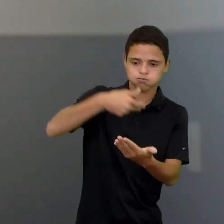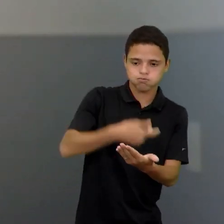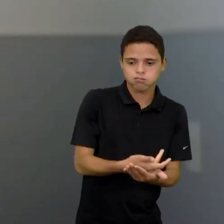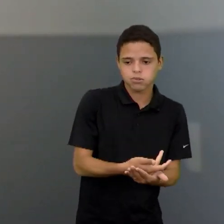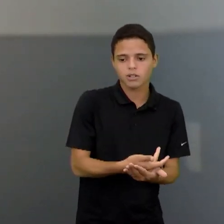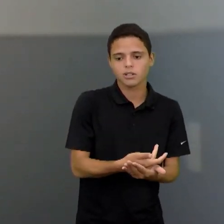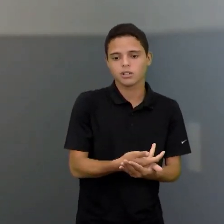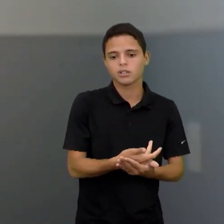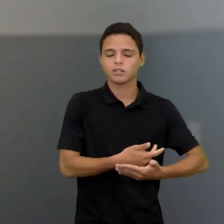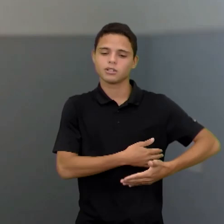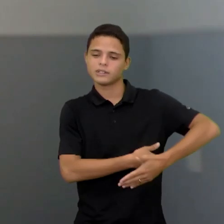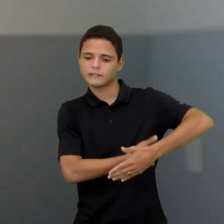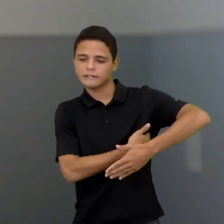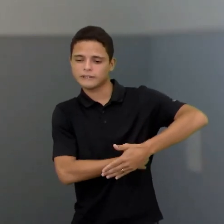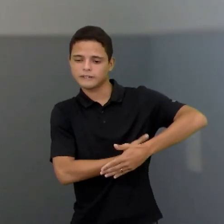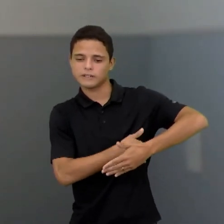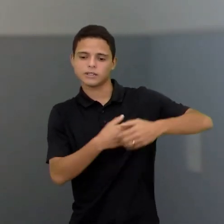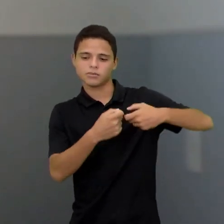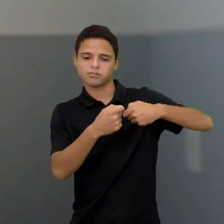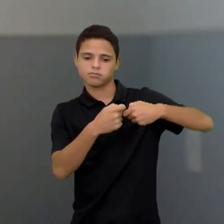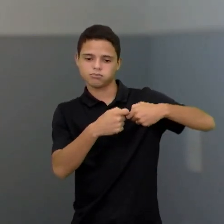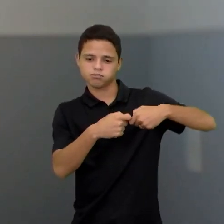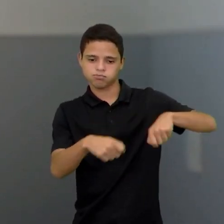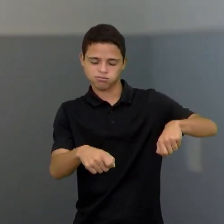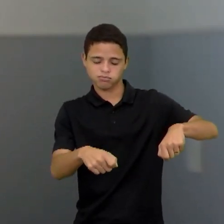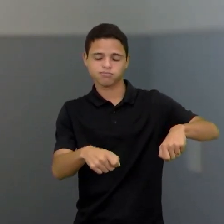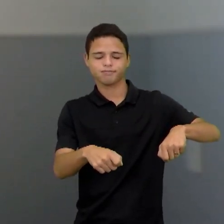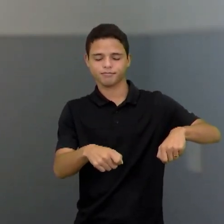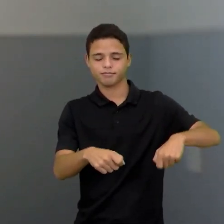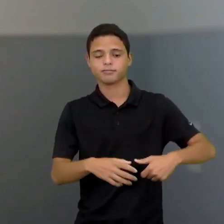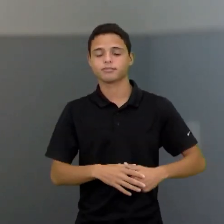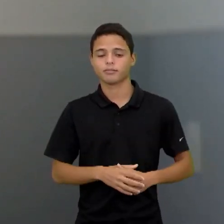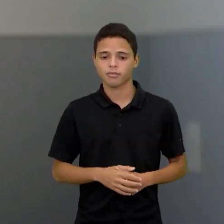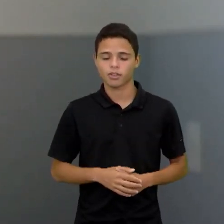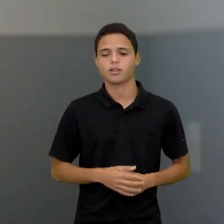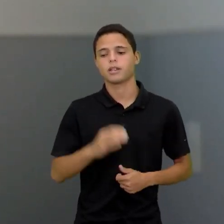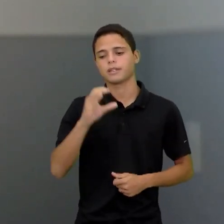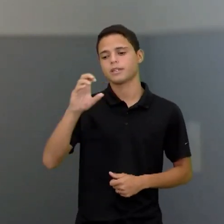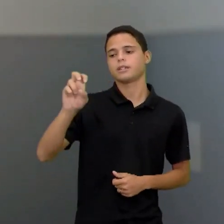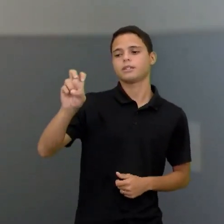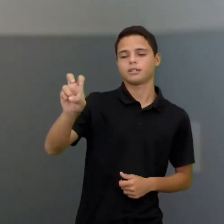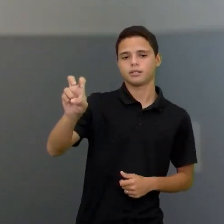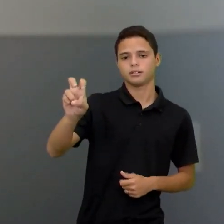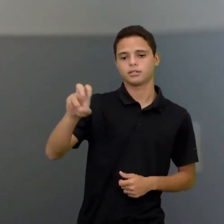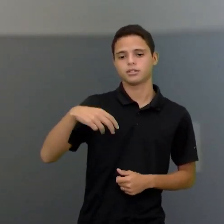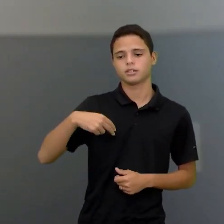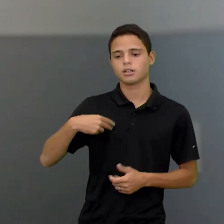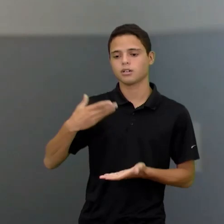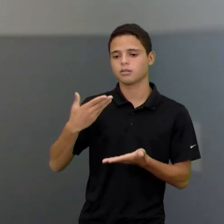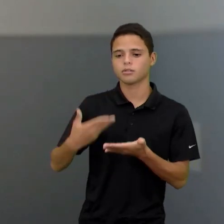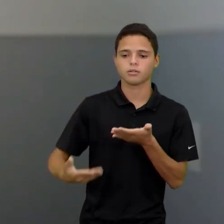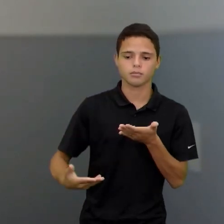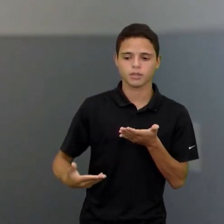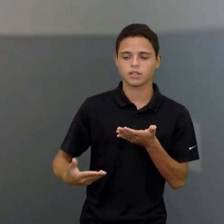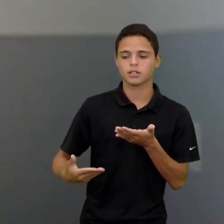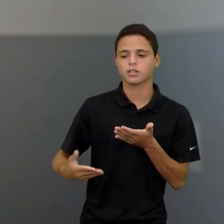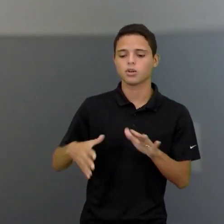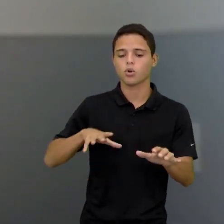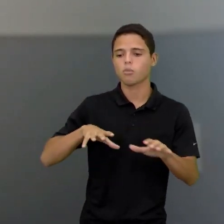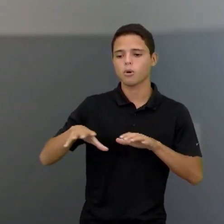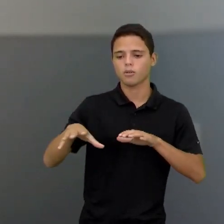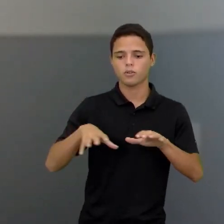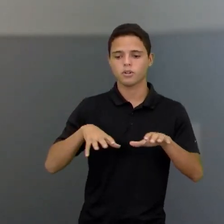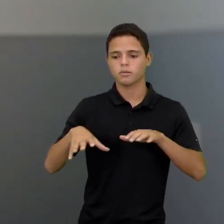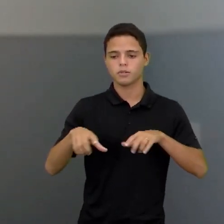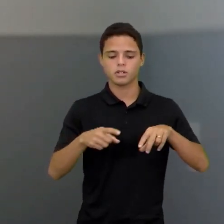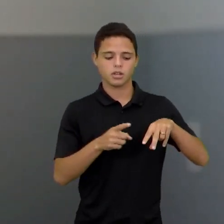e lesionei a cervical na altura da vértebra C5 e fiquei tetraplégico. Então, eu